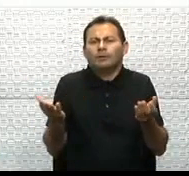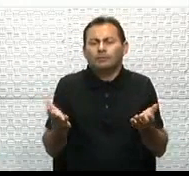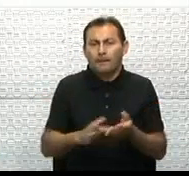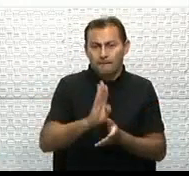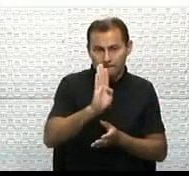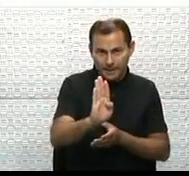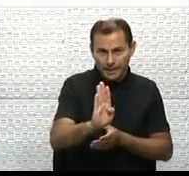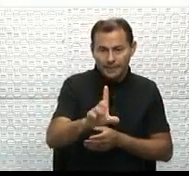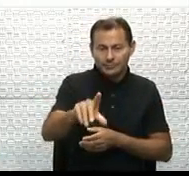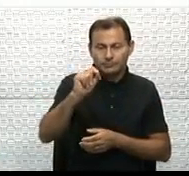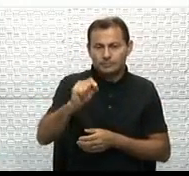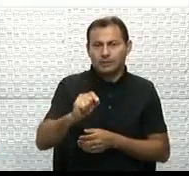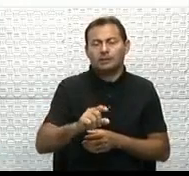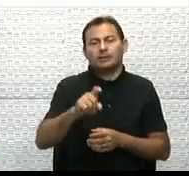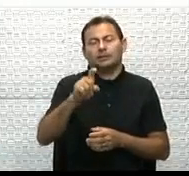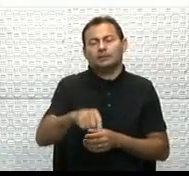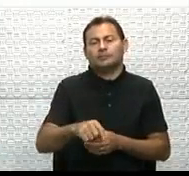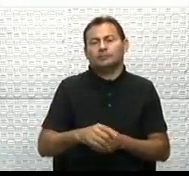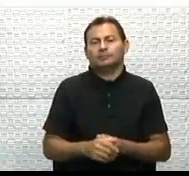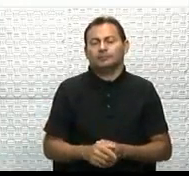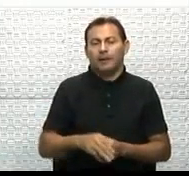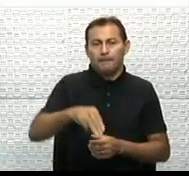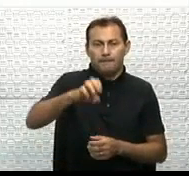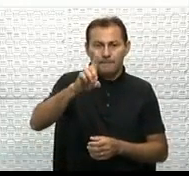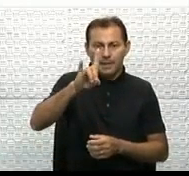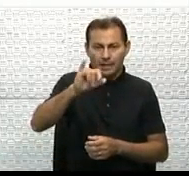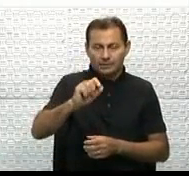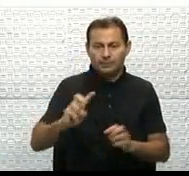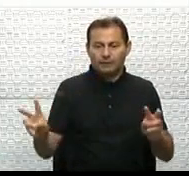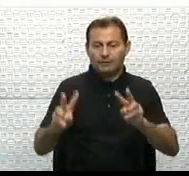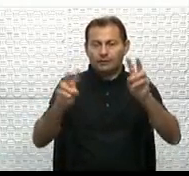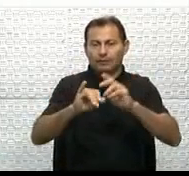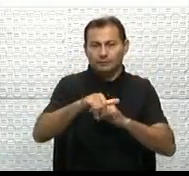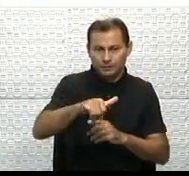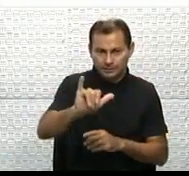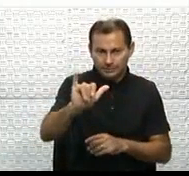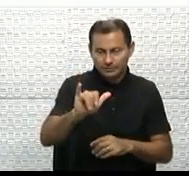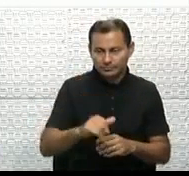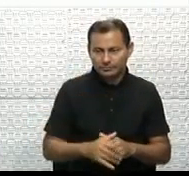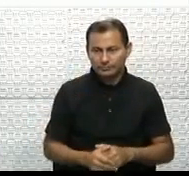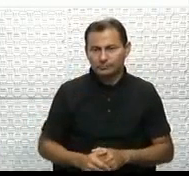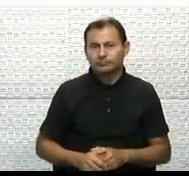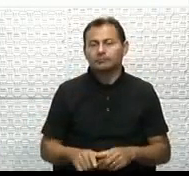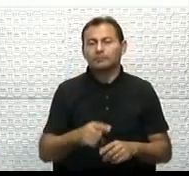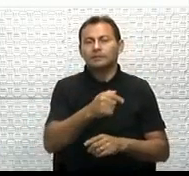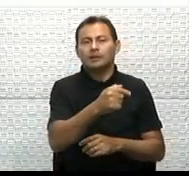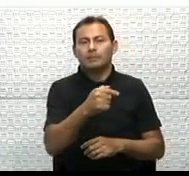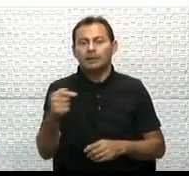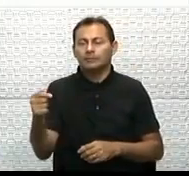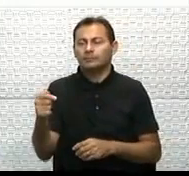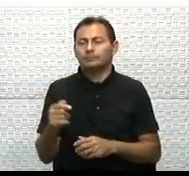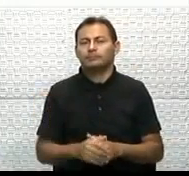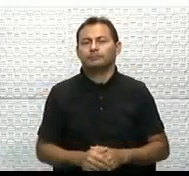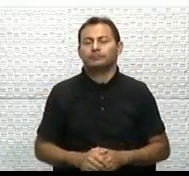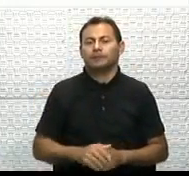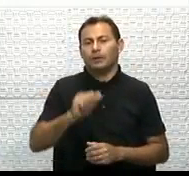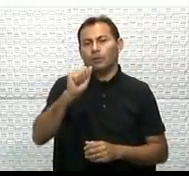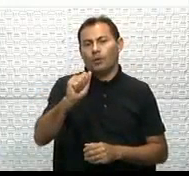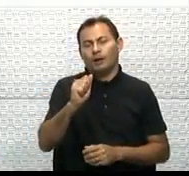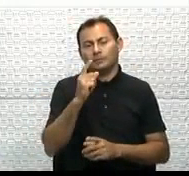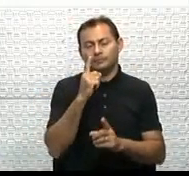O B será determinado como sendo a média dos valores de y menos o